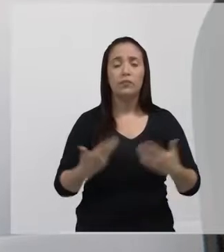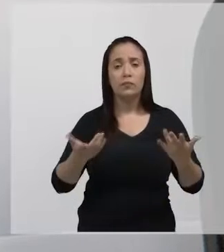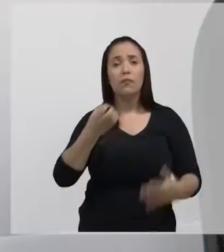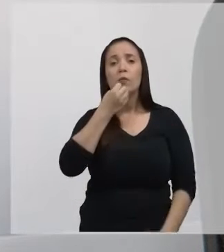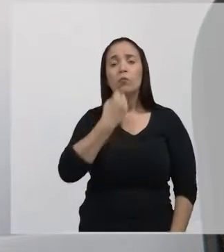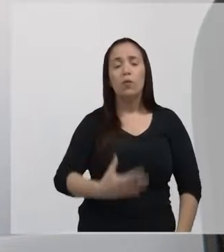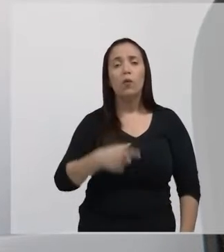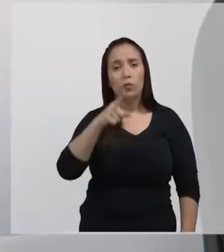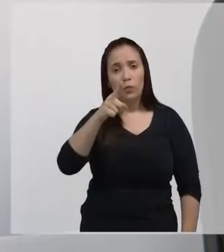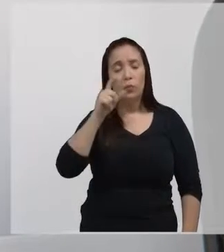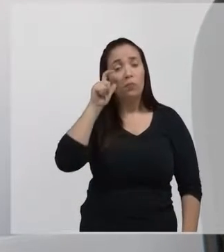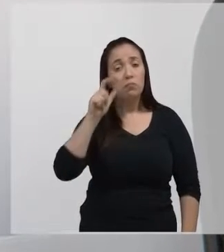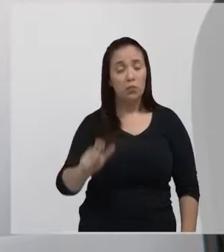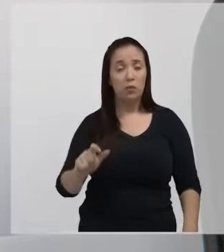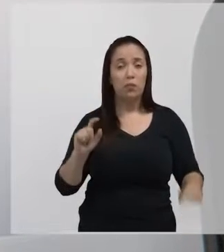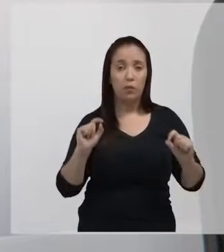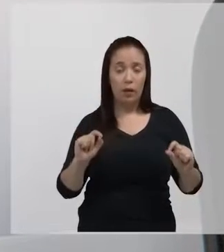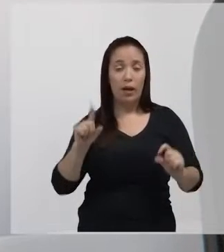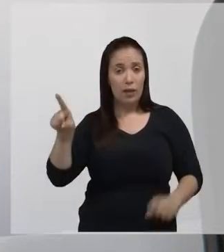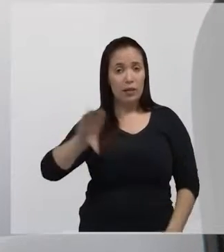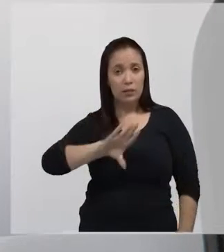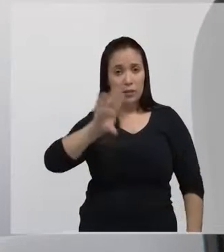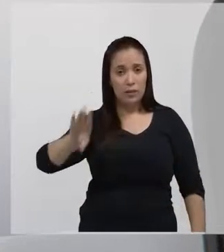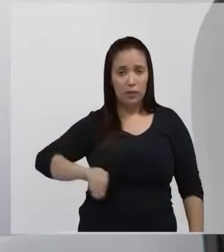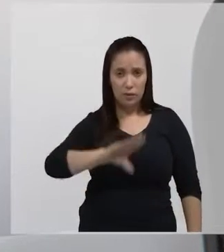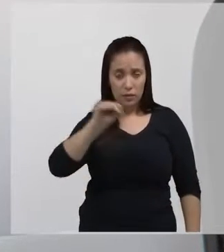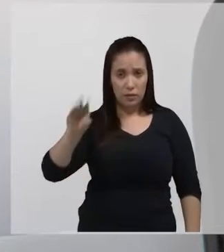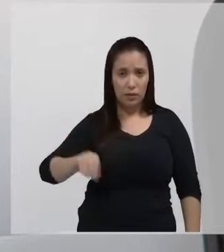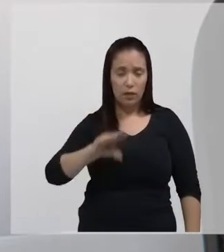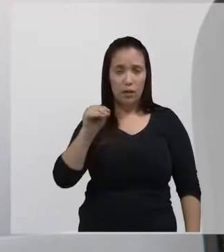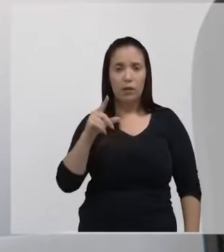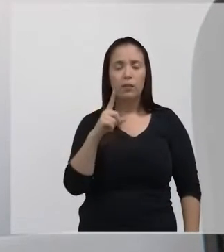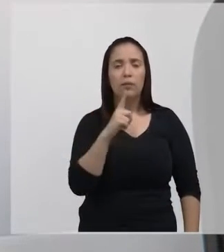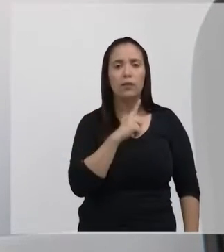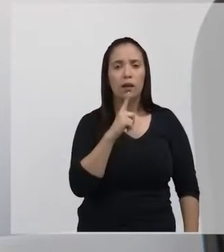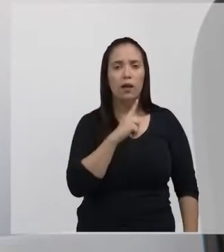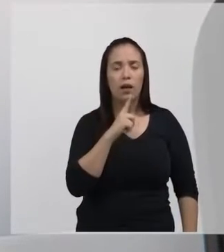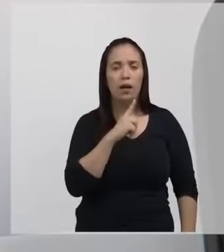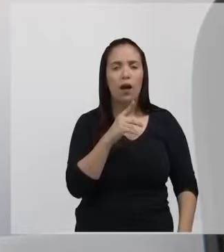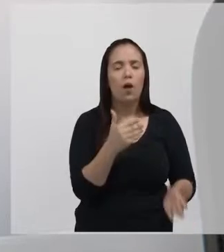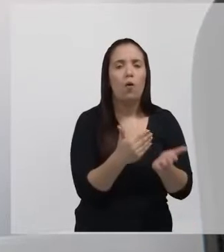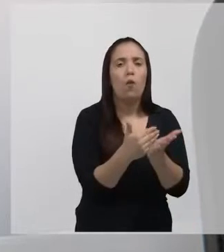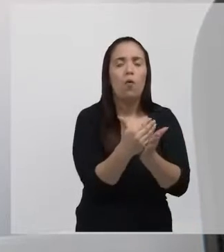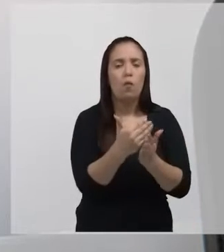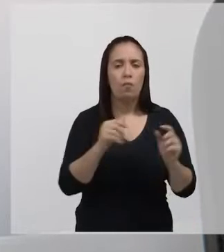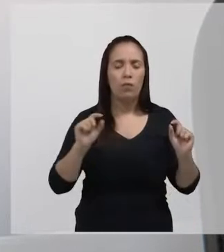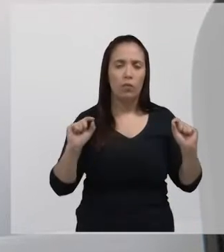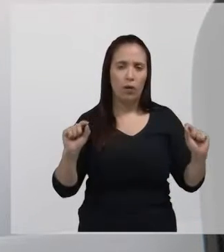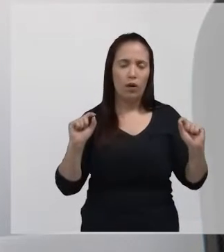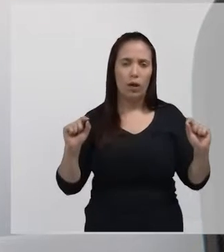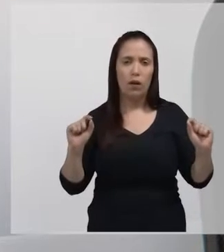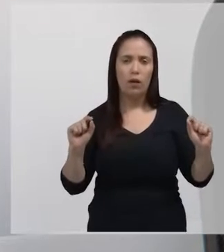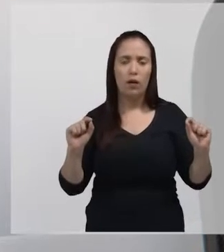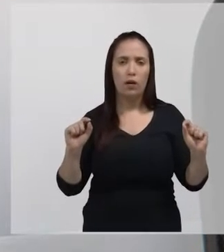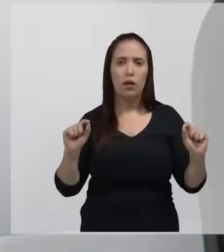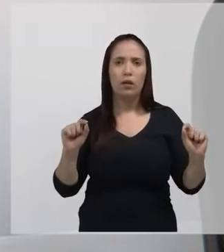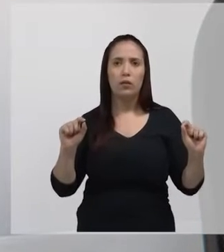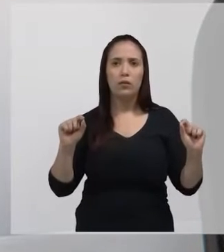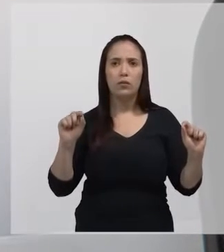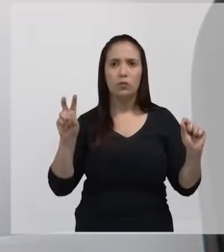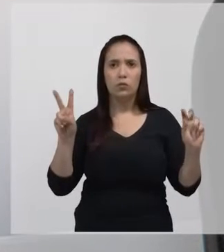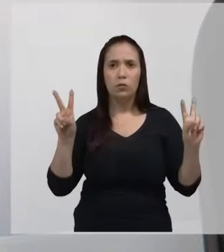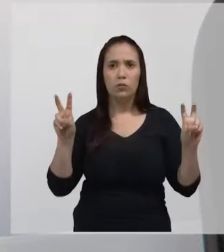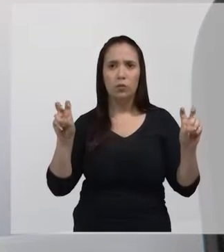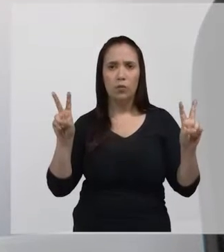coisa interessante. Eu acho que o Ciro Gomes, como teve um início de semana complicadíssimo em relação a esse